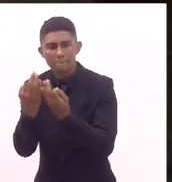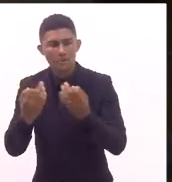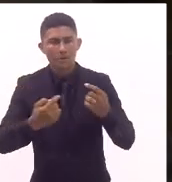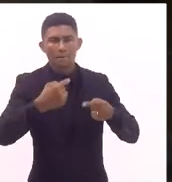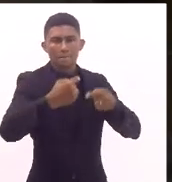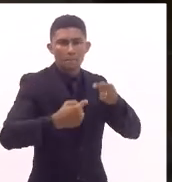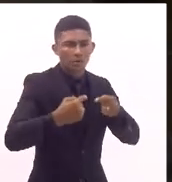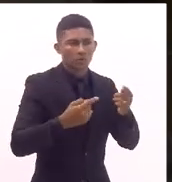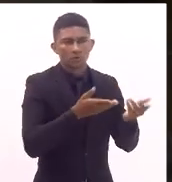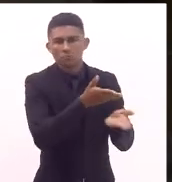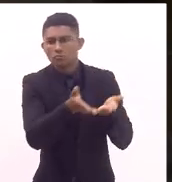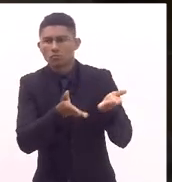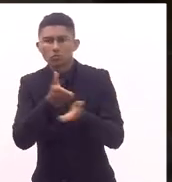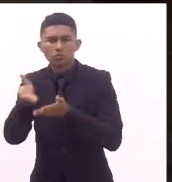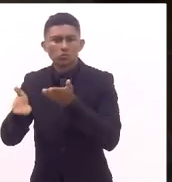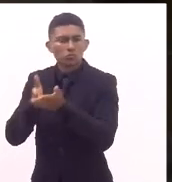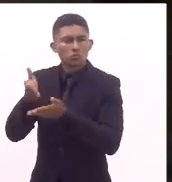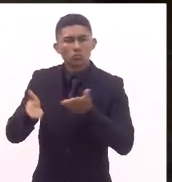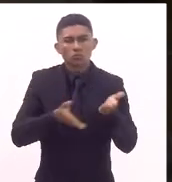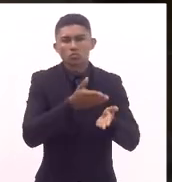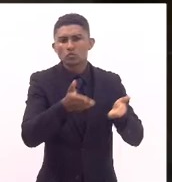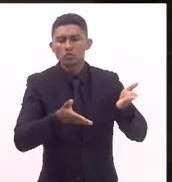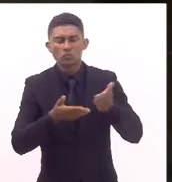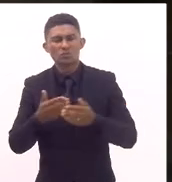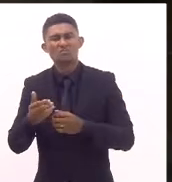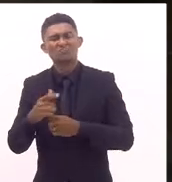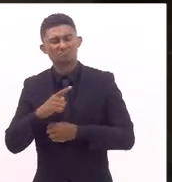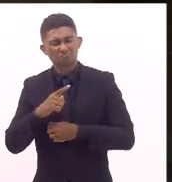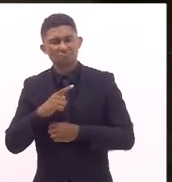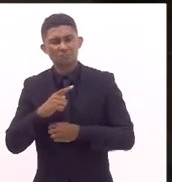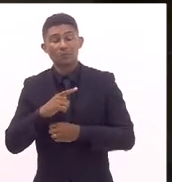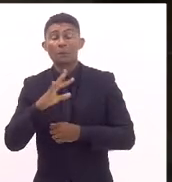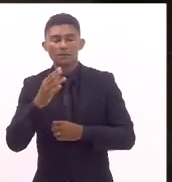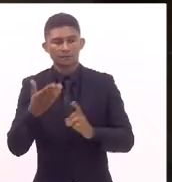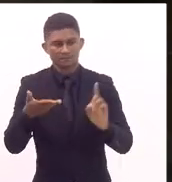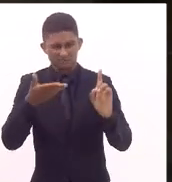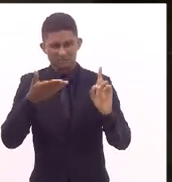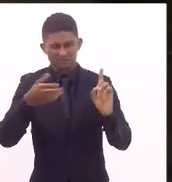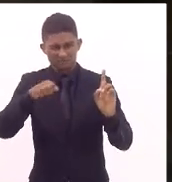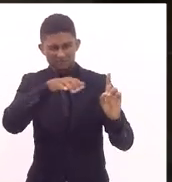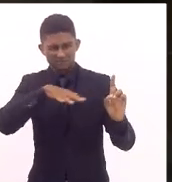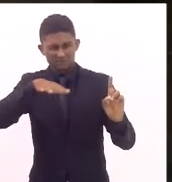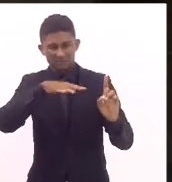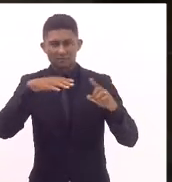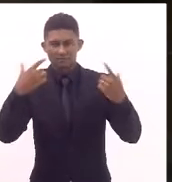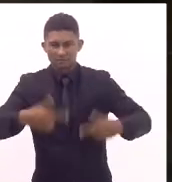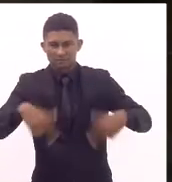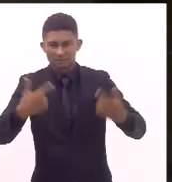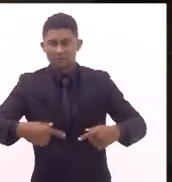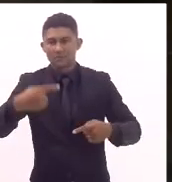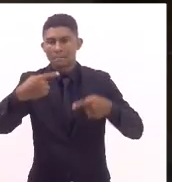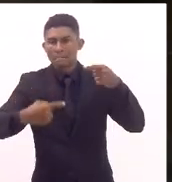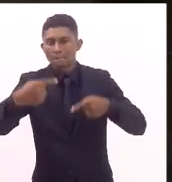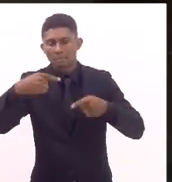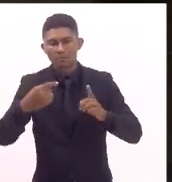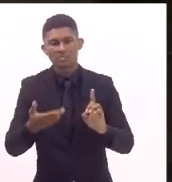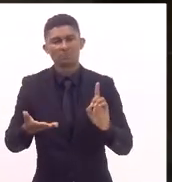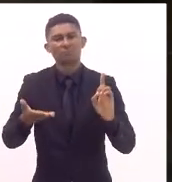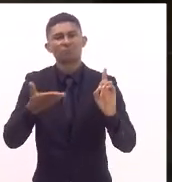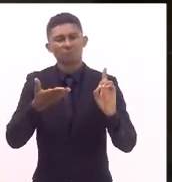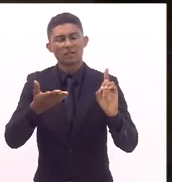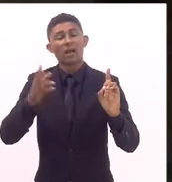uma ótima meio né Mas falando da Benedita política da contribuição da Benedita